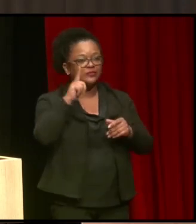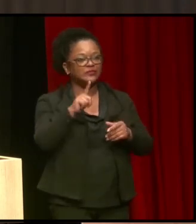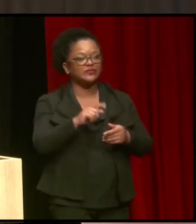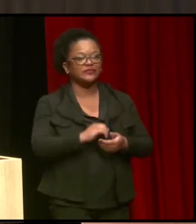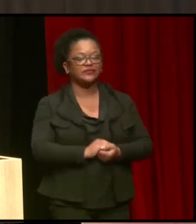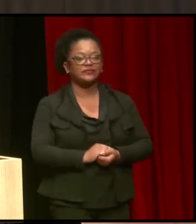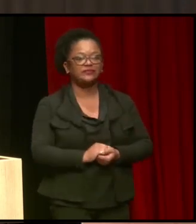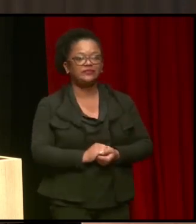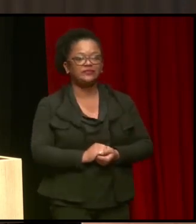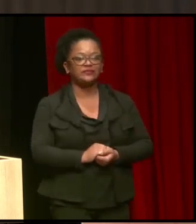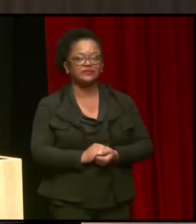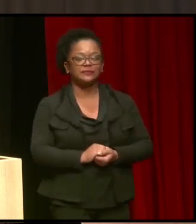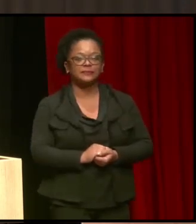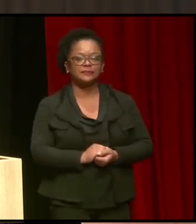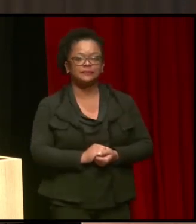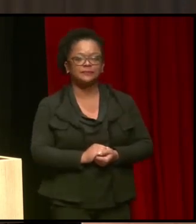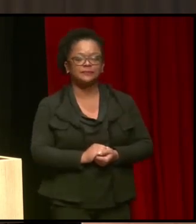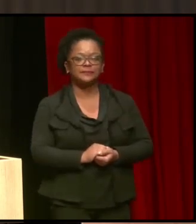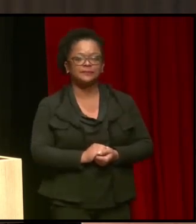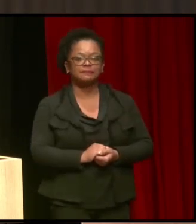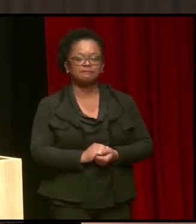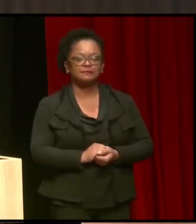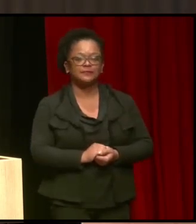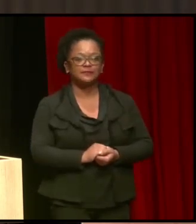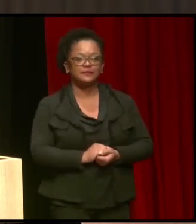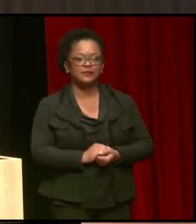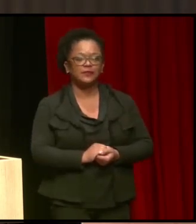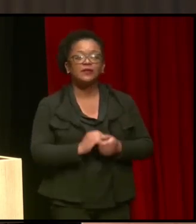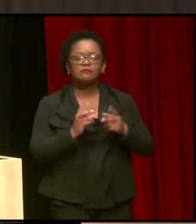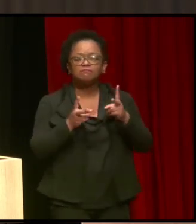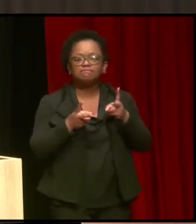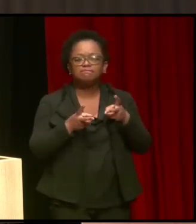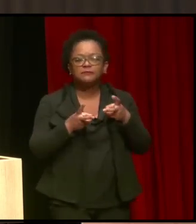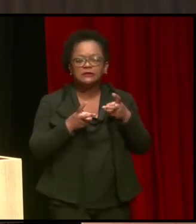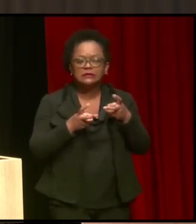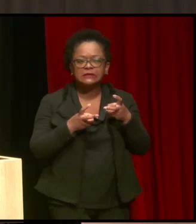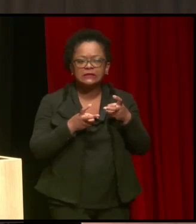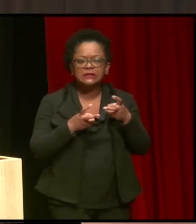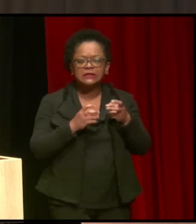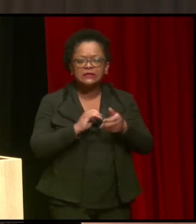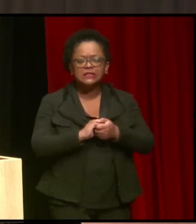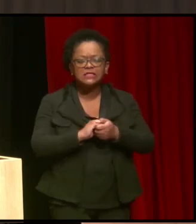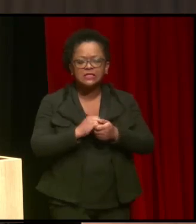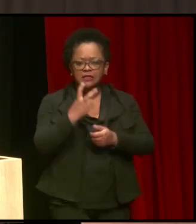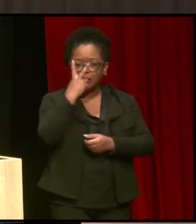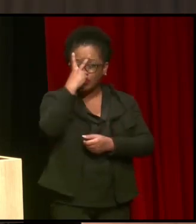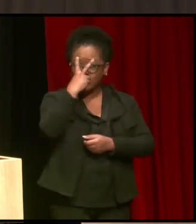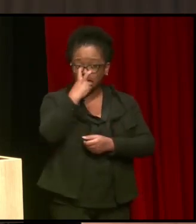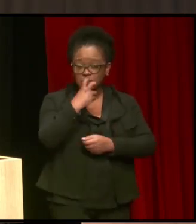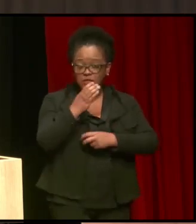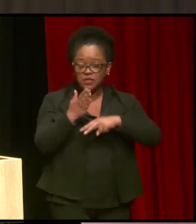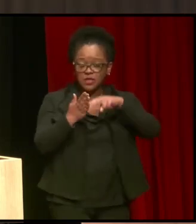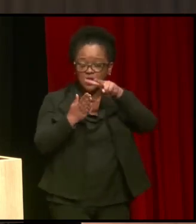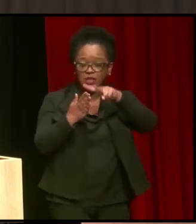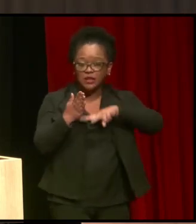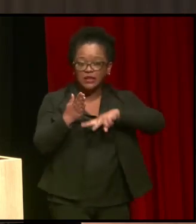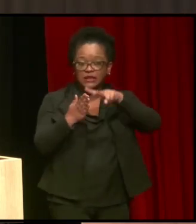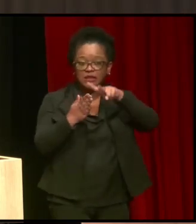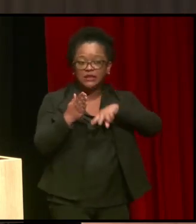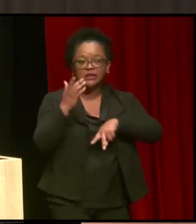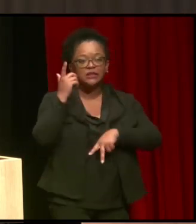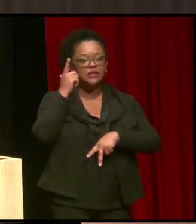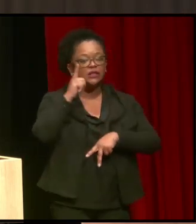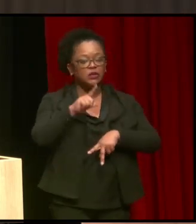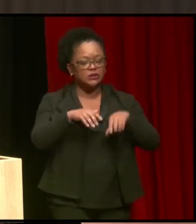E quando a gente vê que um cego começa a ler a palavra de Deus, cego, não é que ele